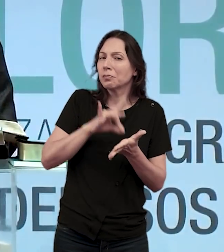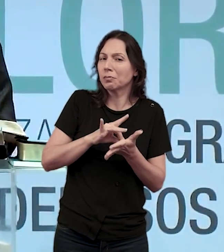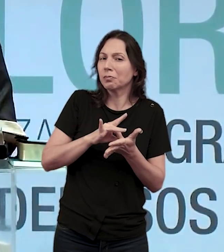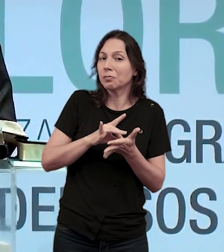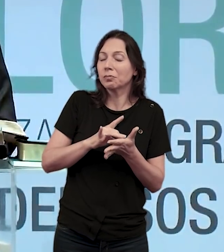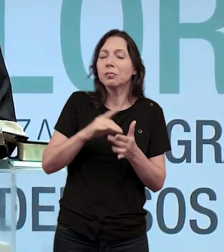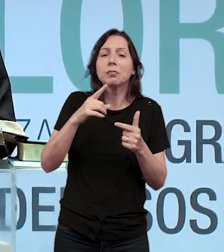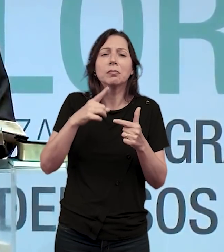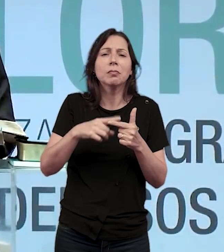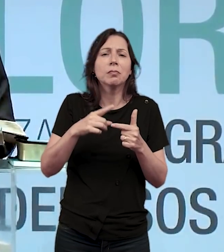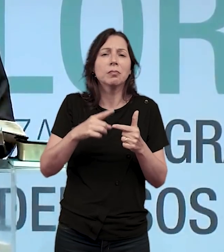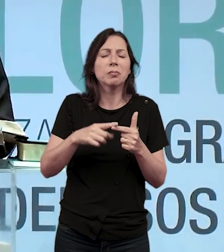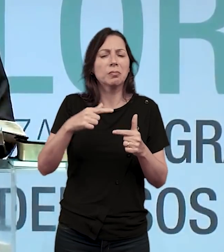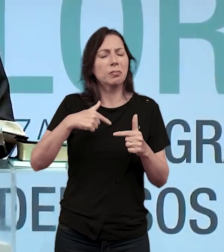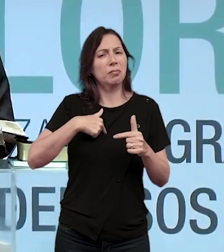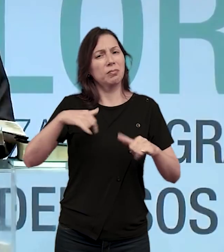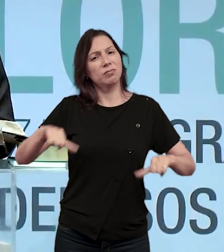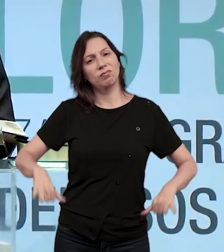por que eu sofro?